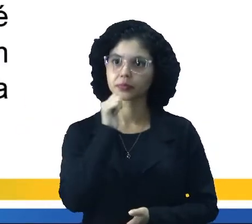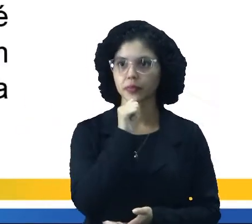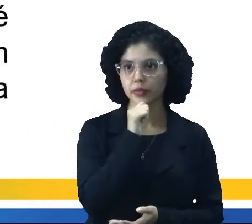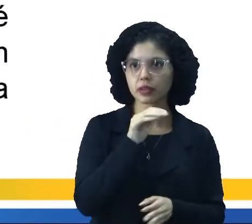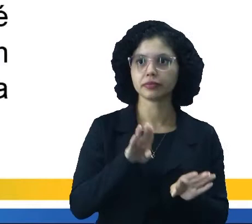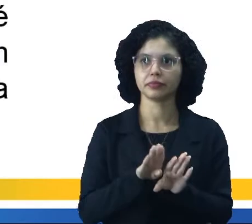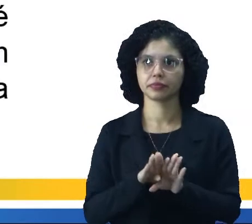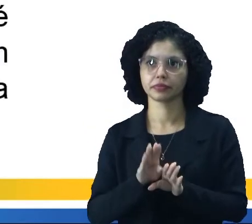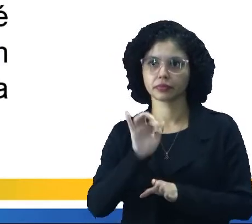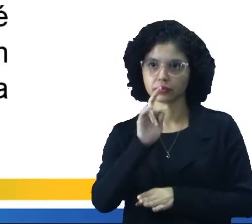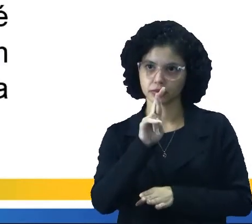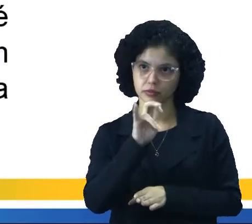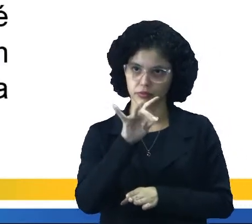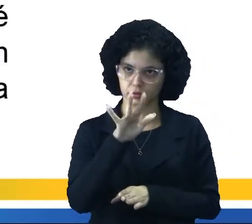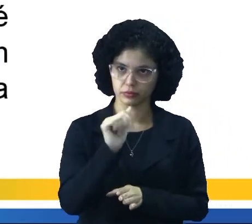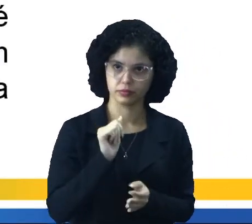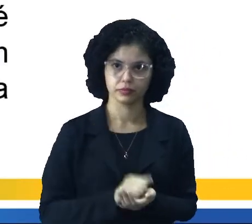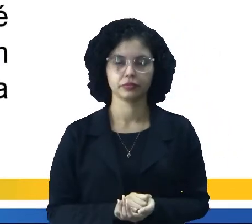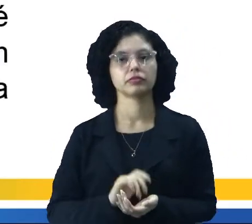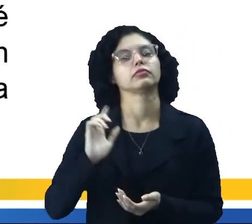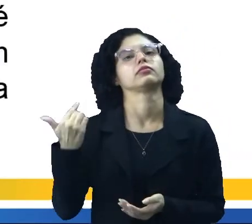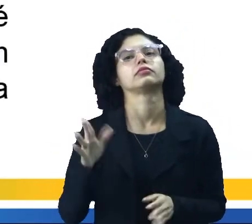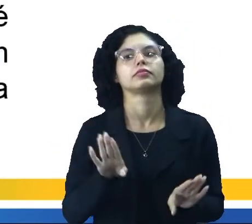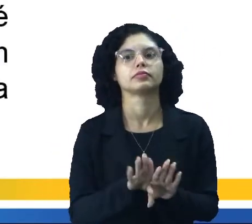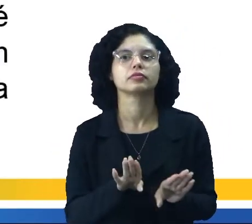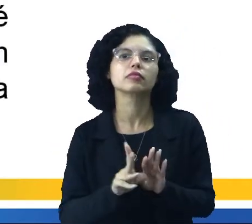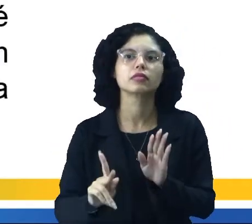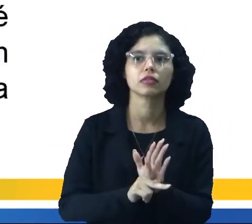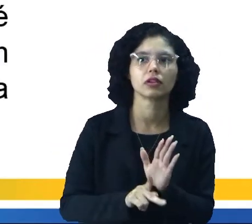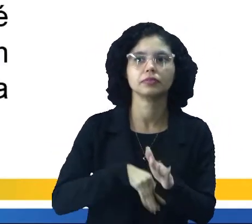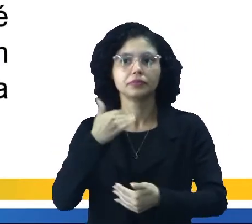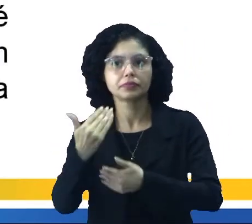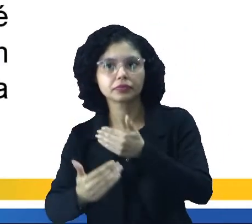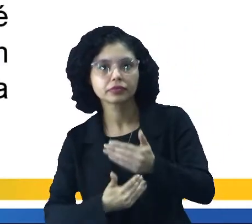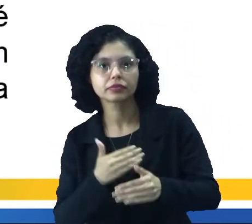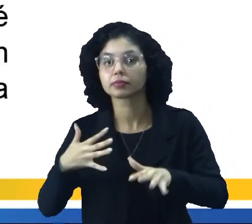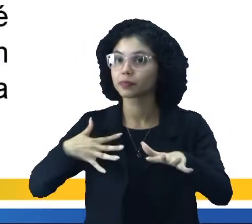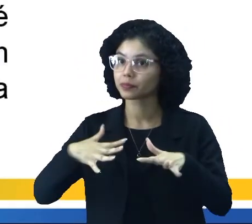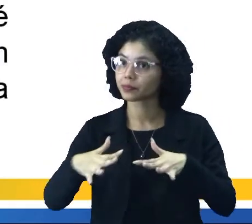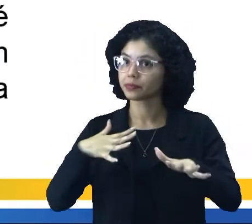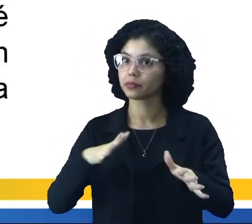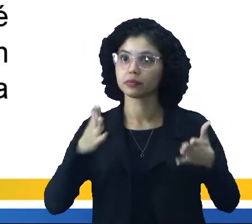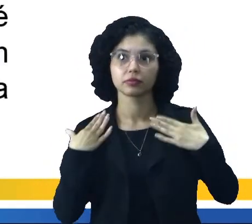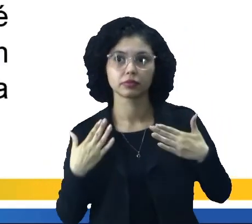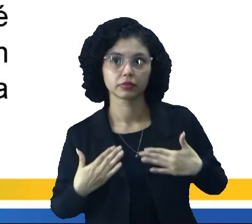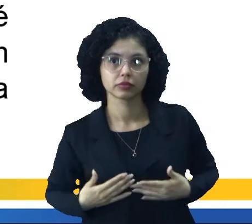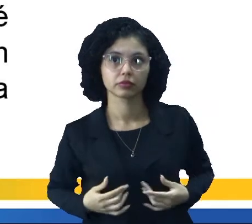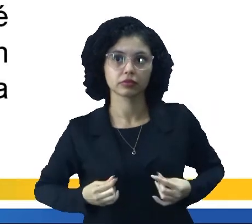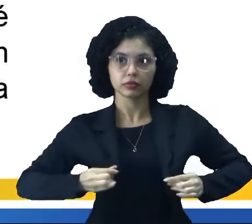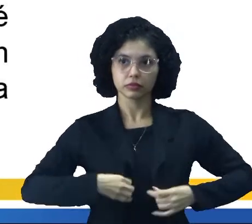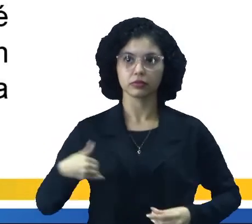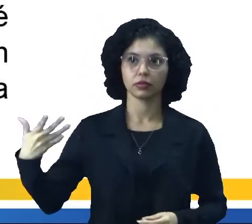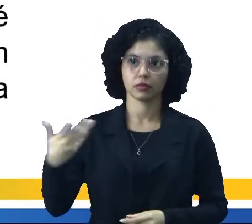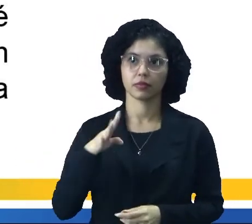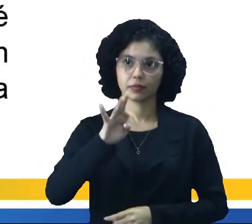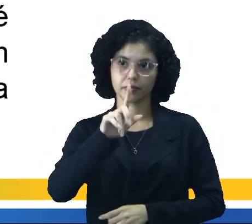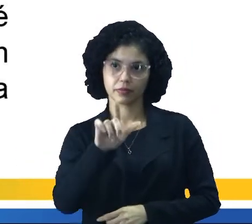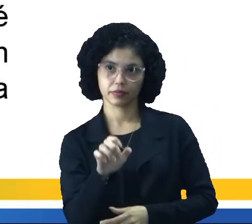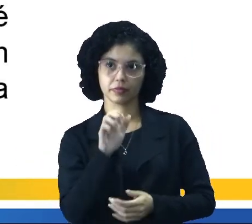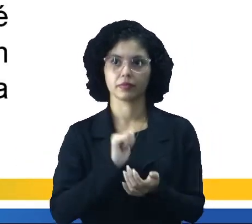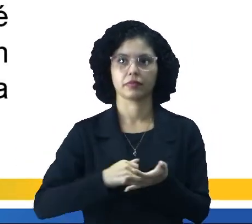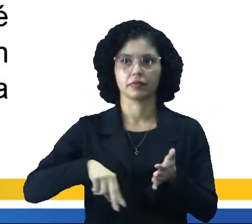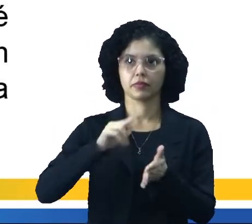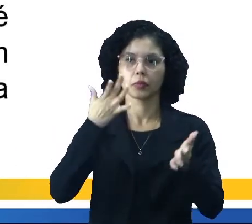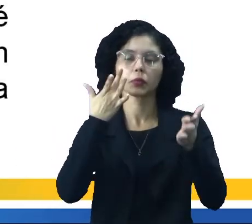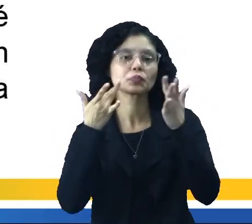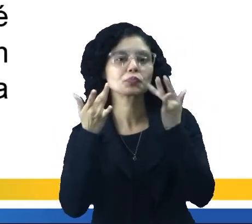nós temos a ginástica rítmica, que é um tipo de ginástica desenvolvida com movimentos corporais baseados no elemento do balé,